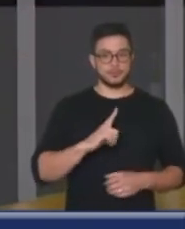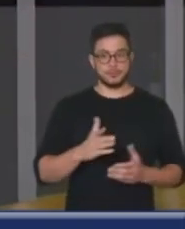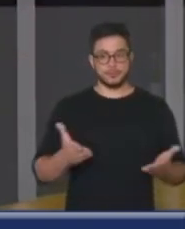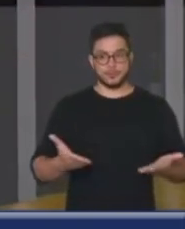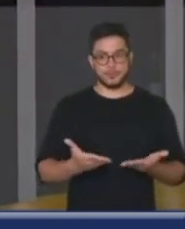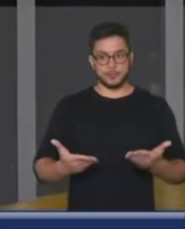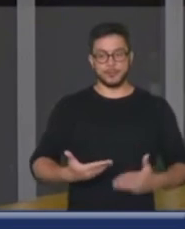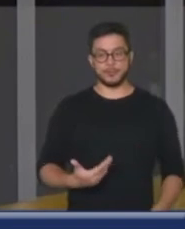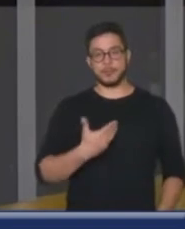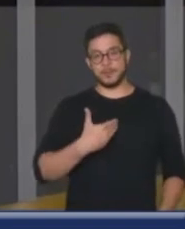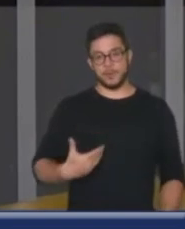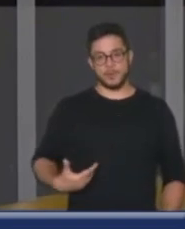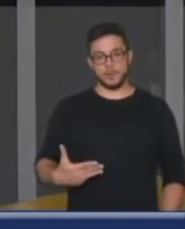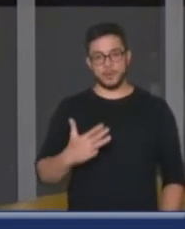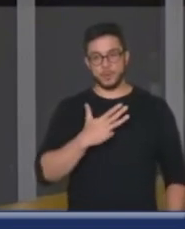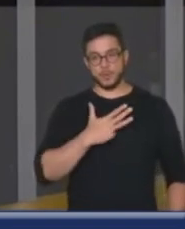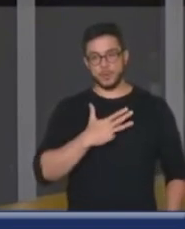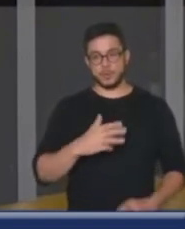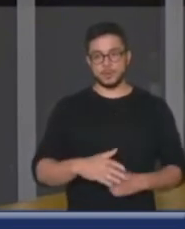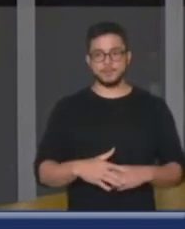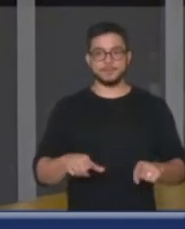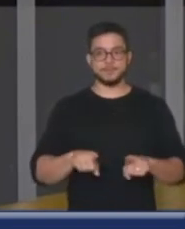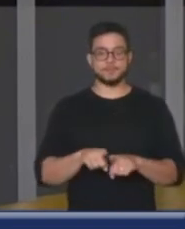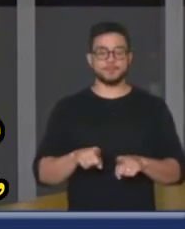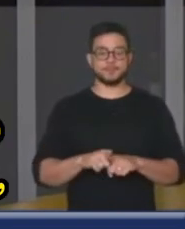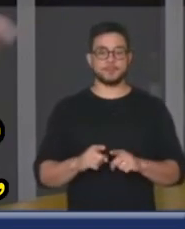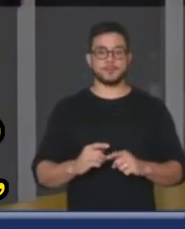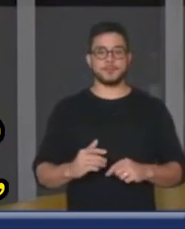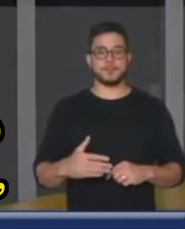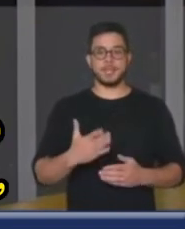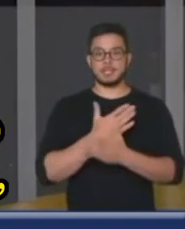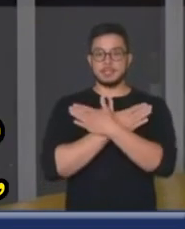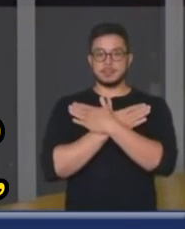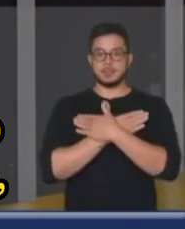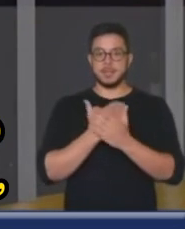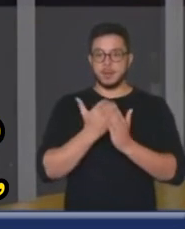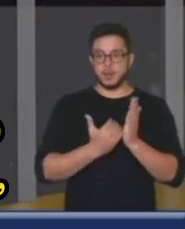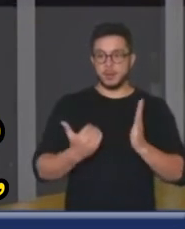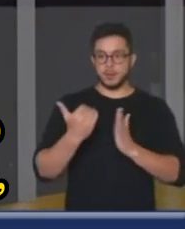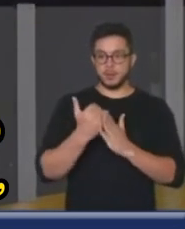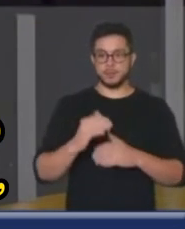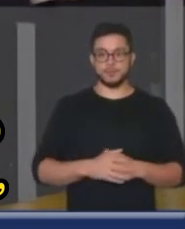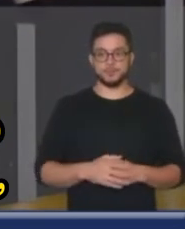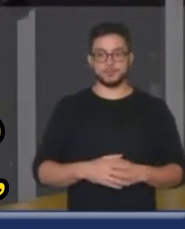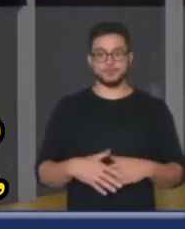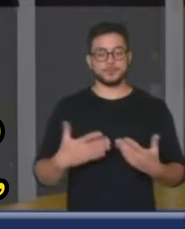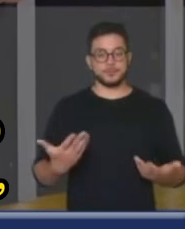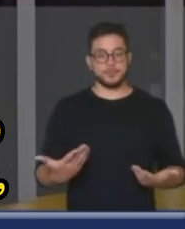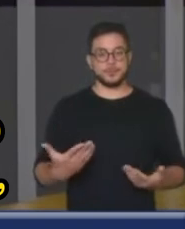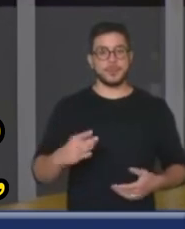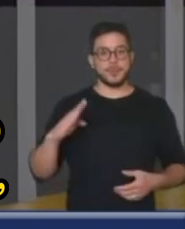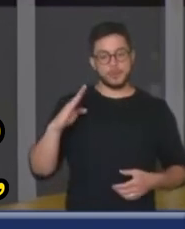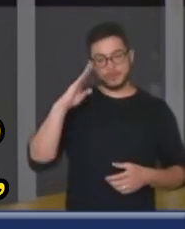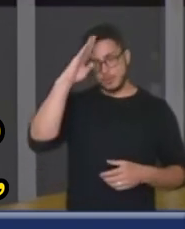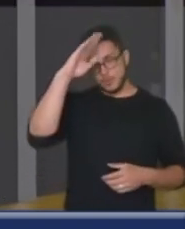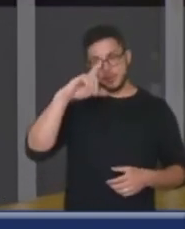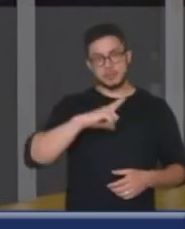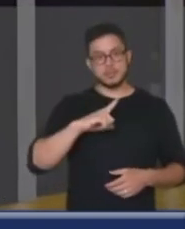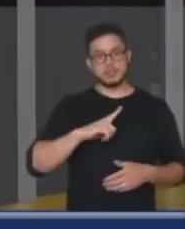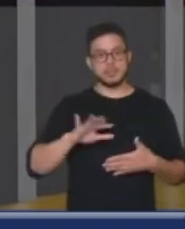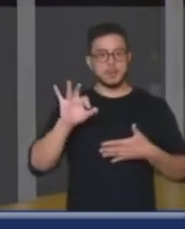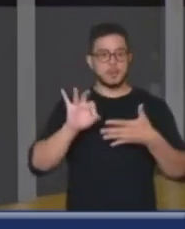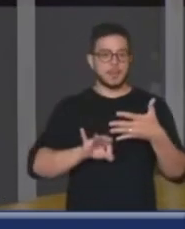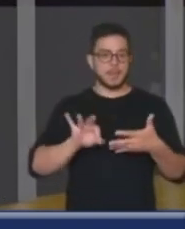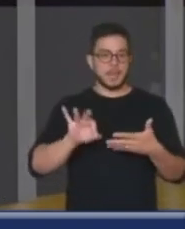Lula. Aumentou o desemprego. Enquanto o Bolsonaro, o presidente Bolsonaro deixou uma taxa de desemprego